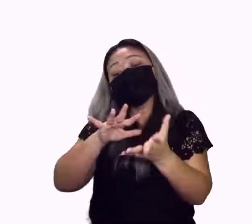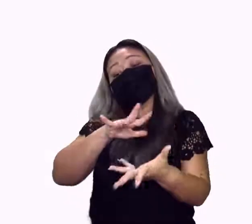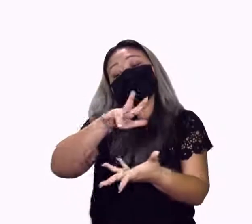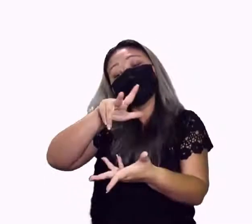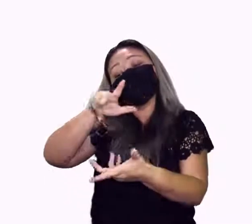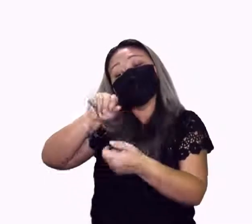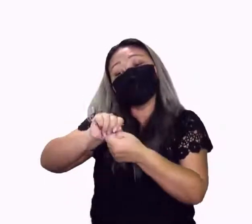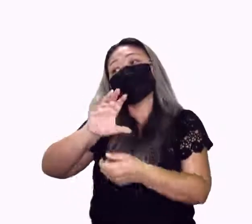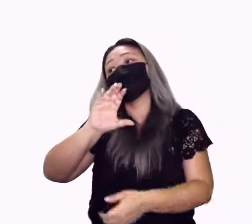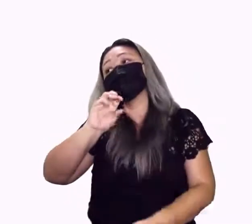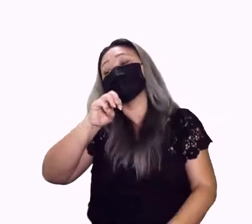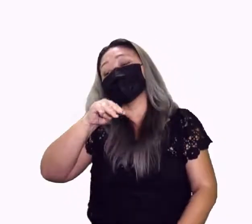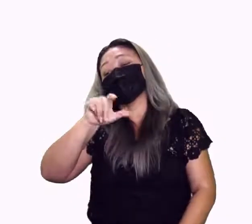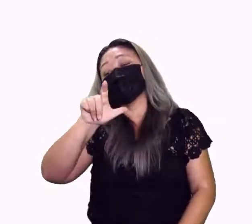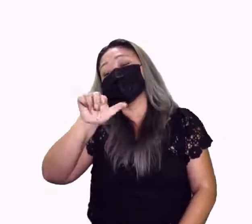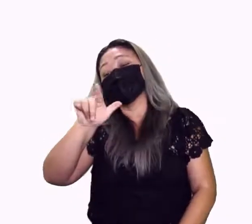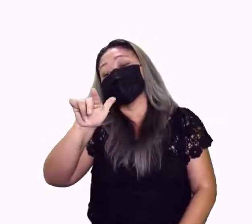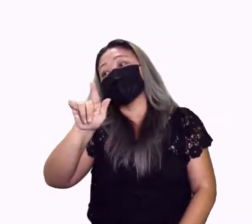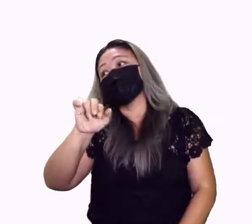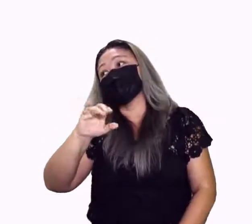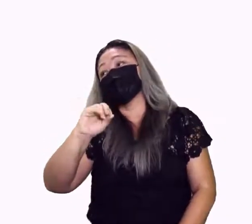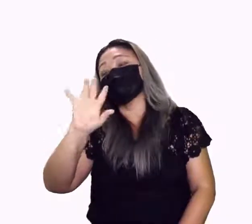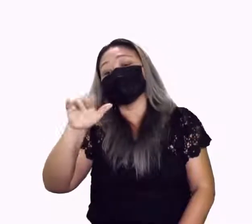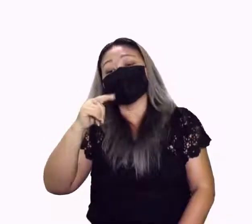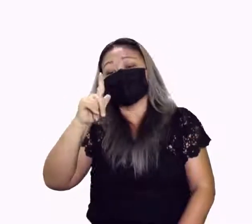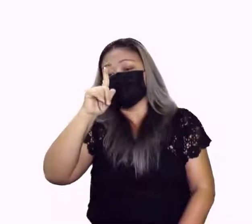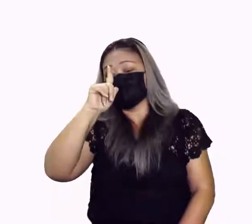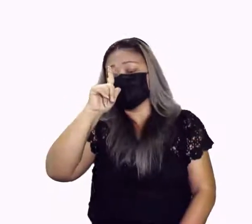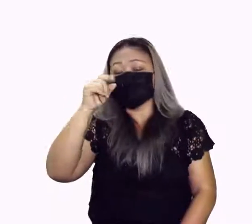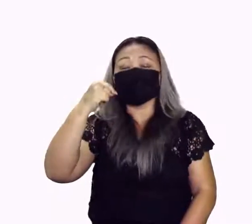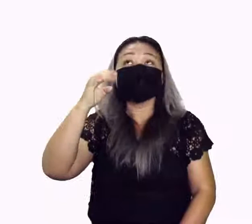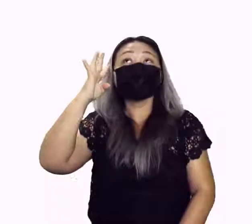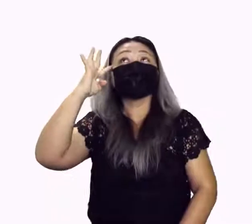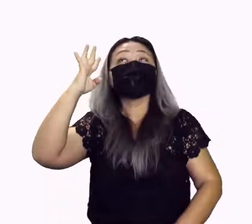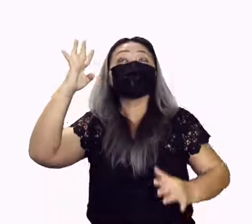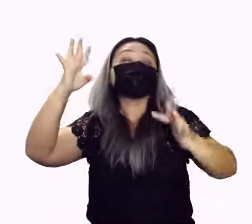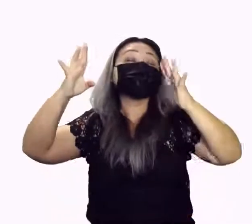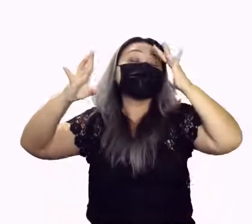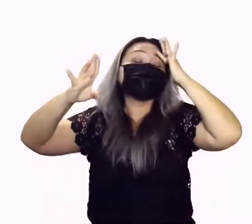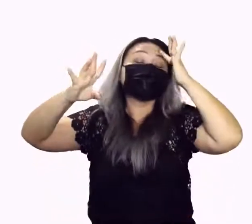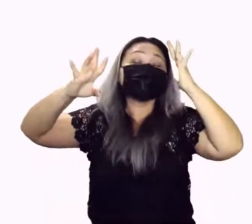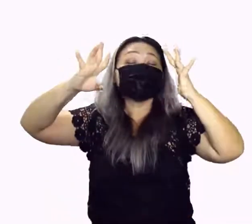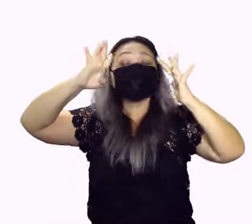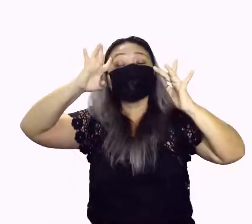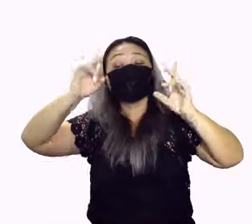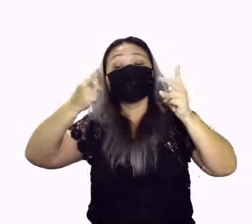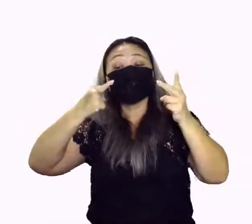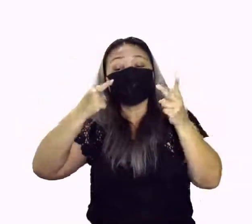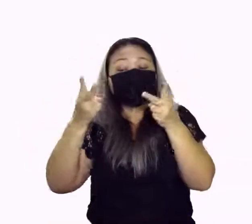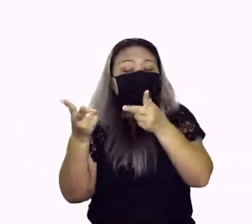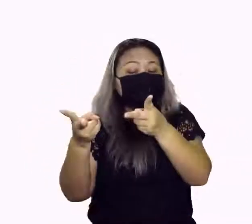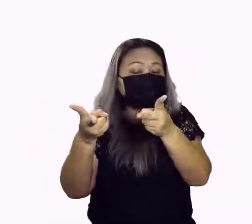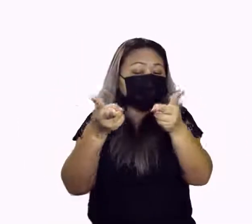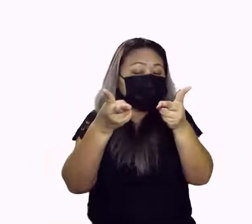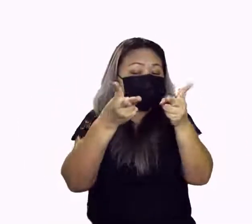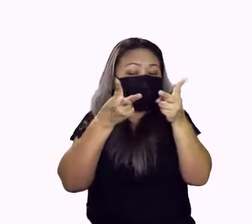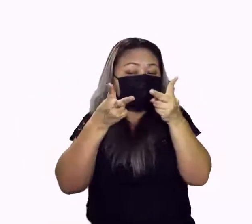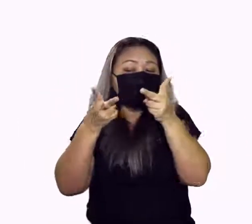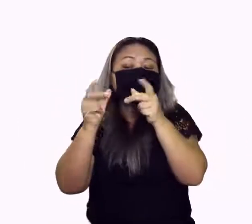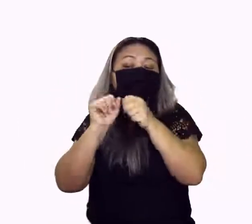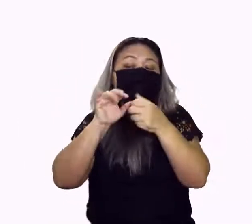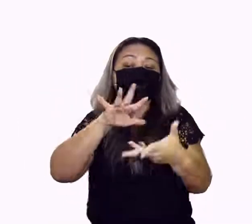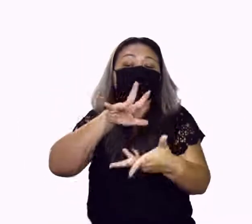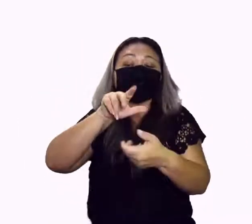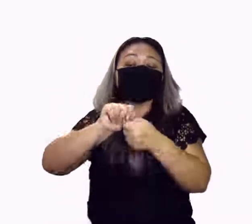Um cosmológico, grego, né? Que é imaginário isso. Então, essa visão de mundo, não que eu